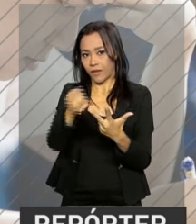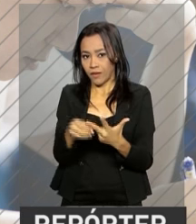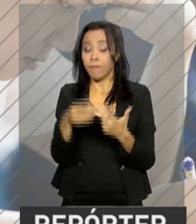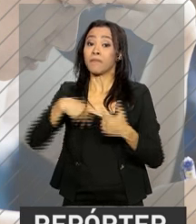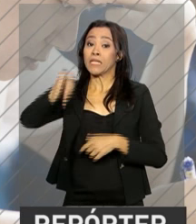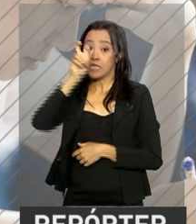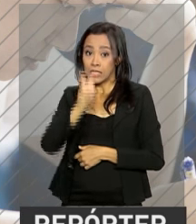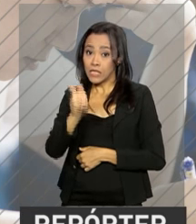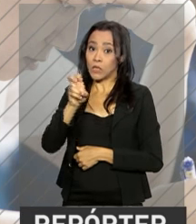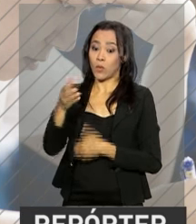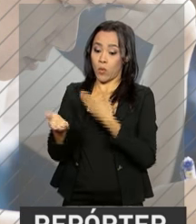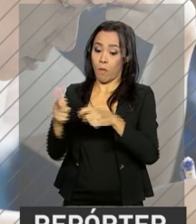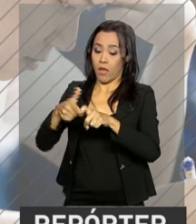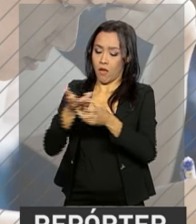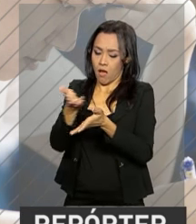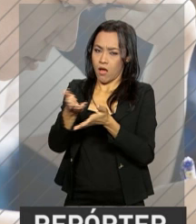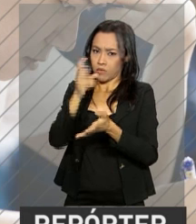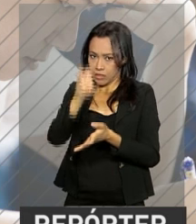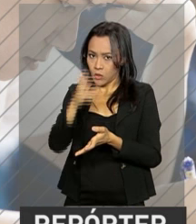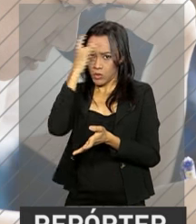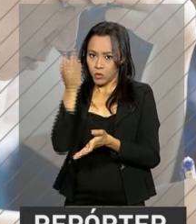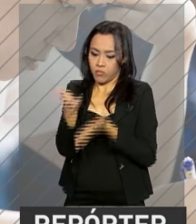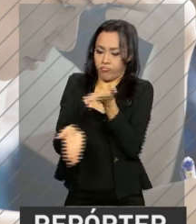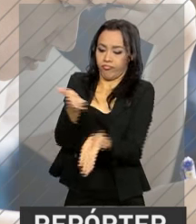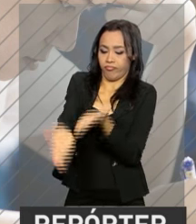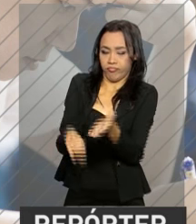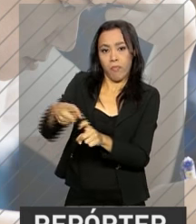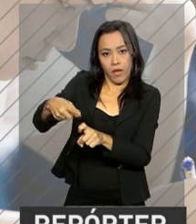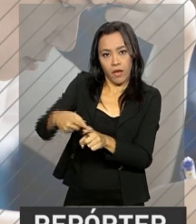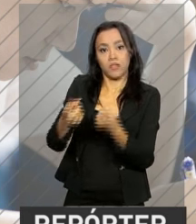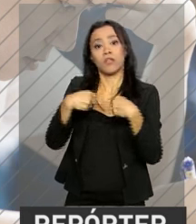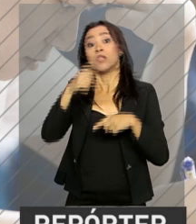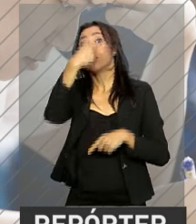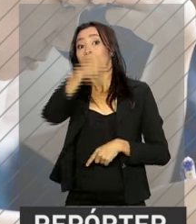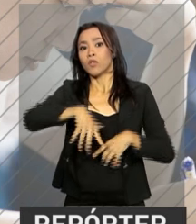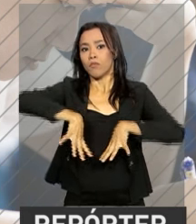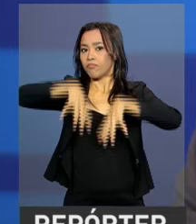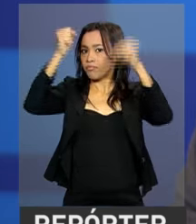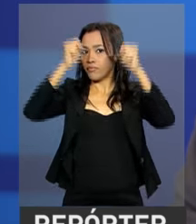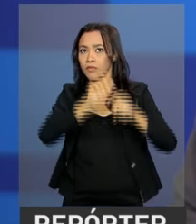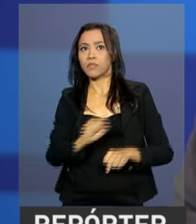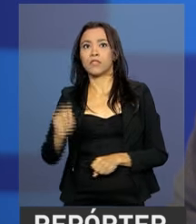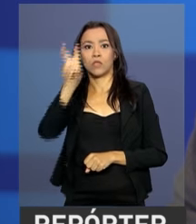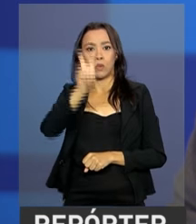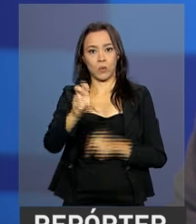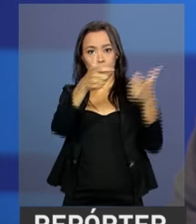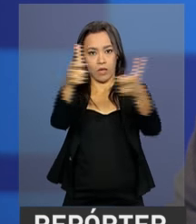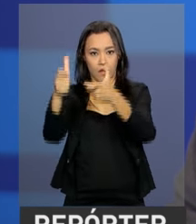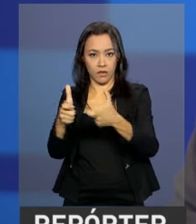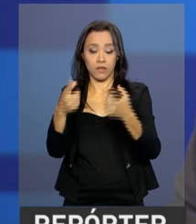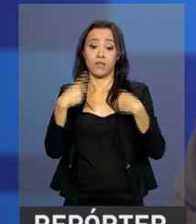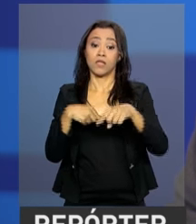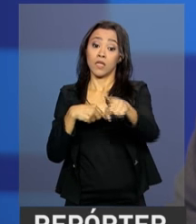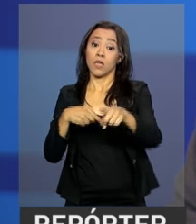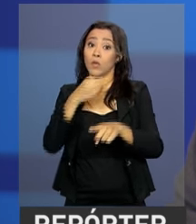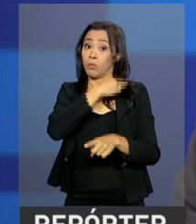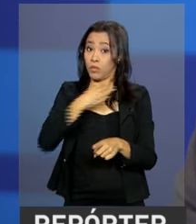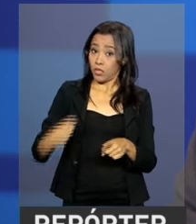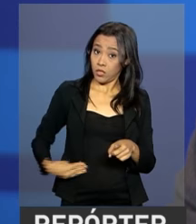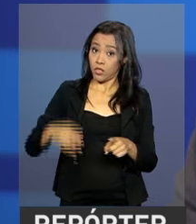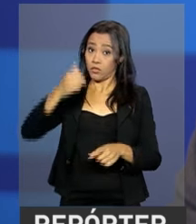atendimentos médicos foram feitos e em 22 locais de prova, houve falta de energia elétrica. O ministro da Educação fez uma